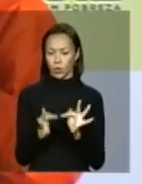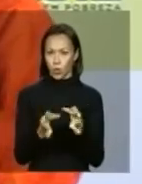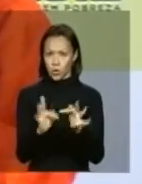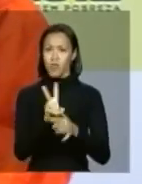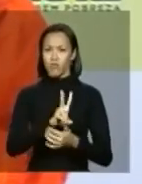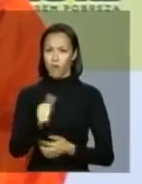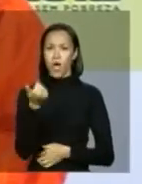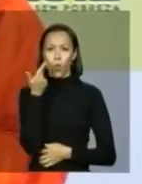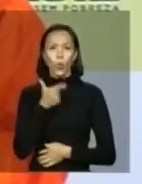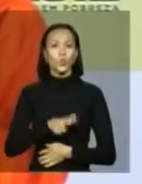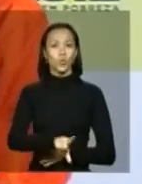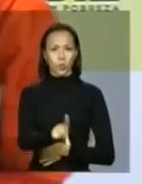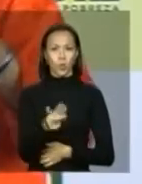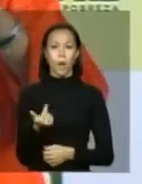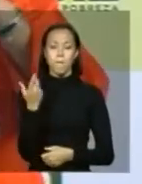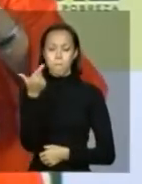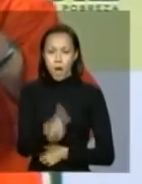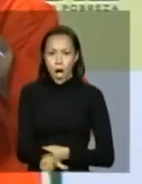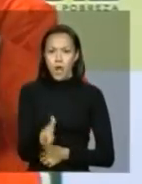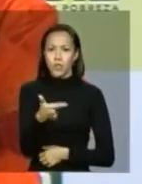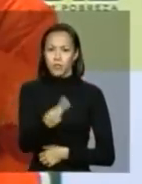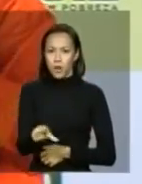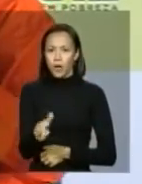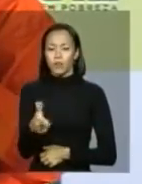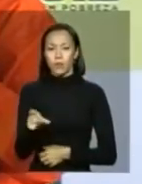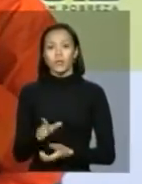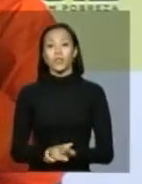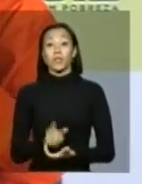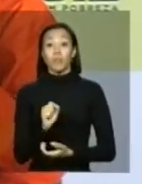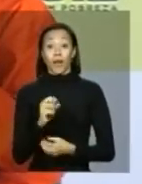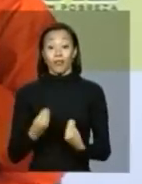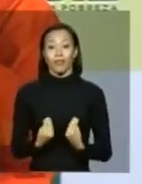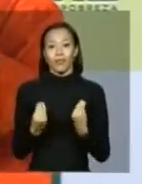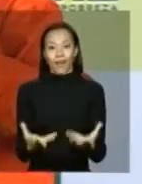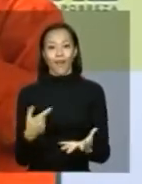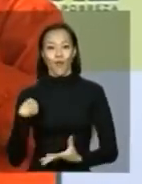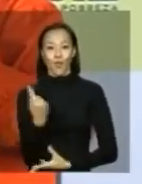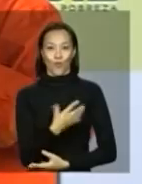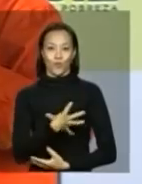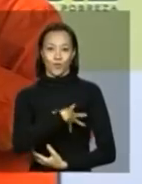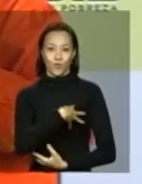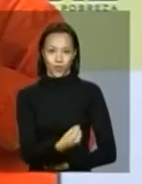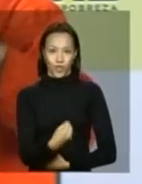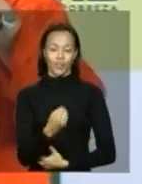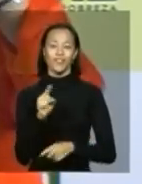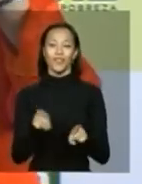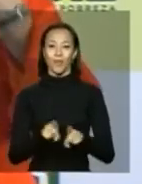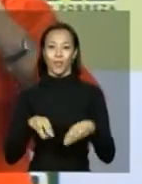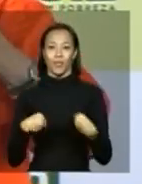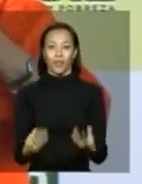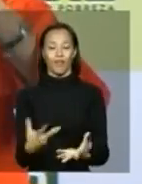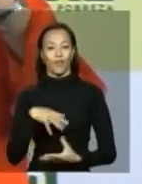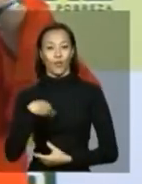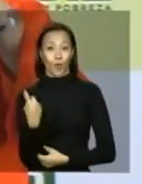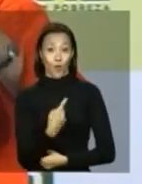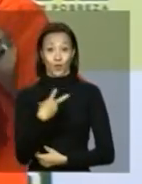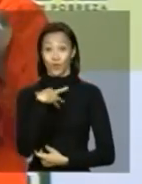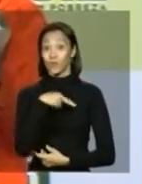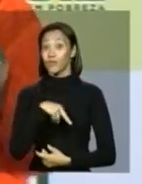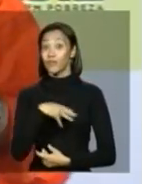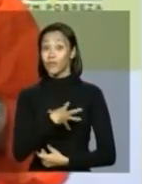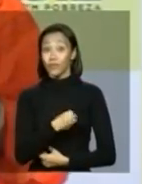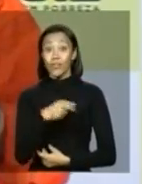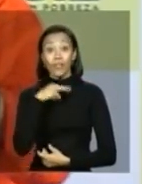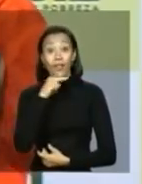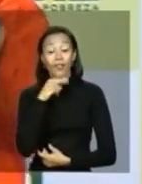Vamos continuar produzindo para dar para os nossos filhos, para os nossos netos, empregos cada